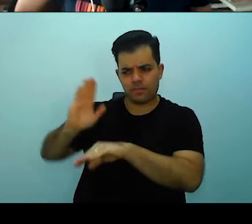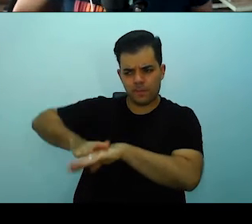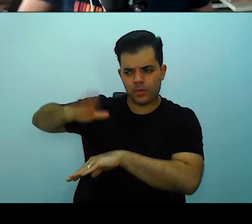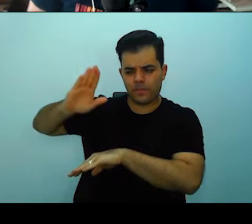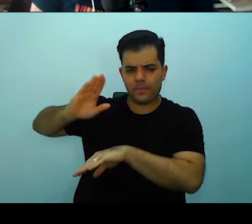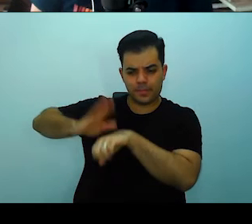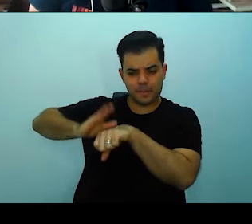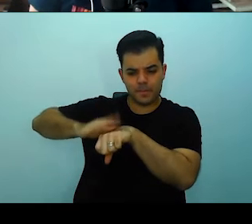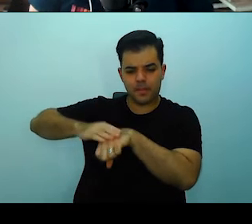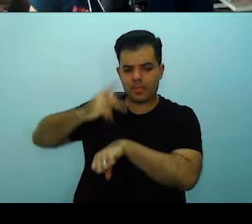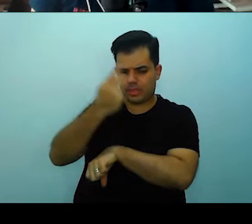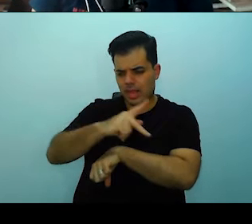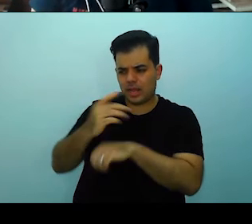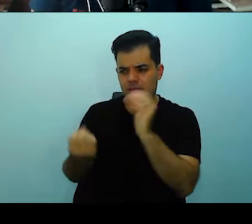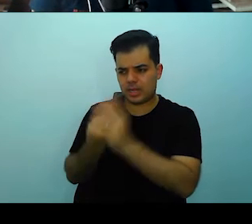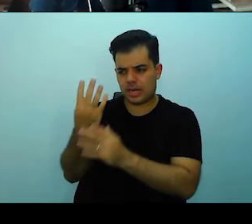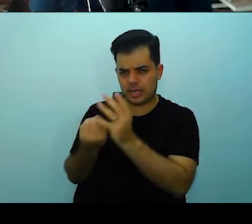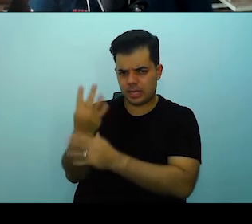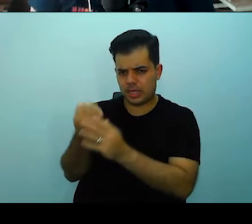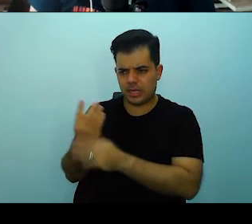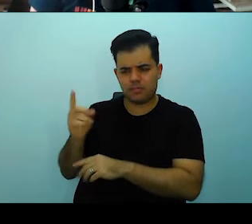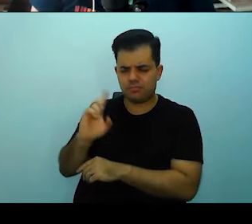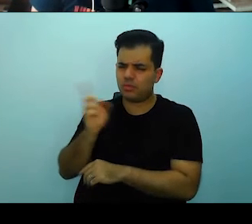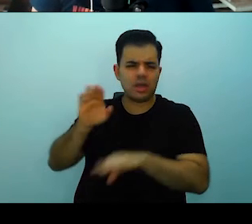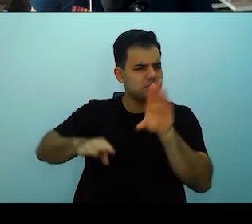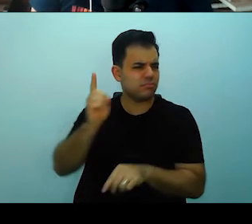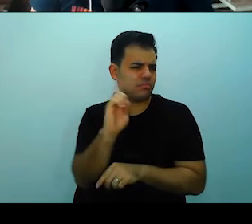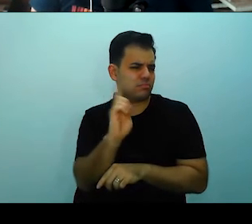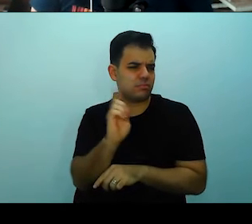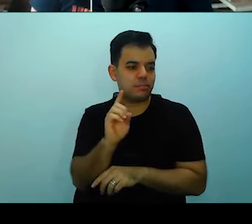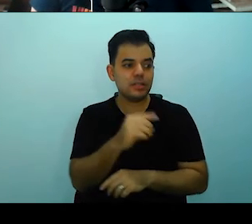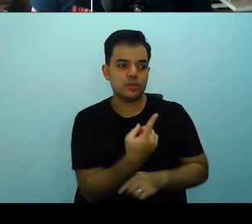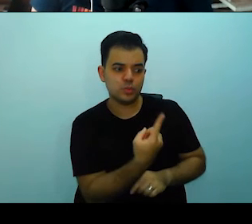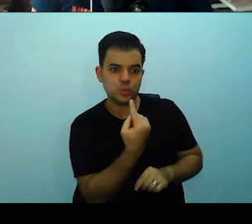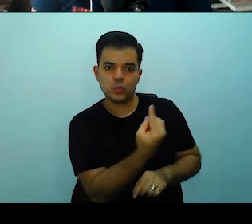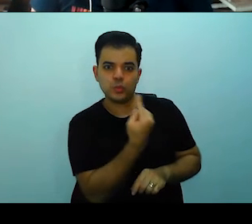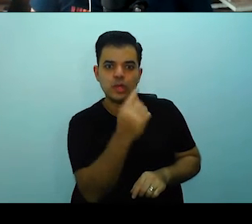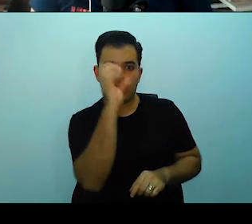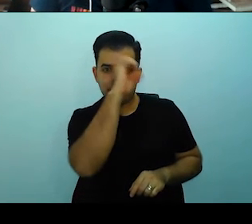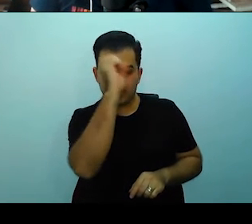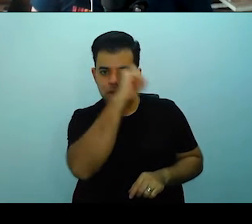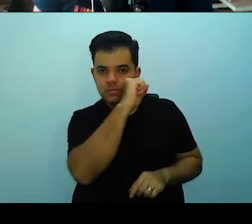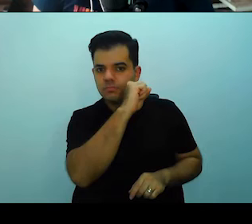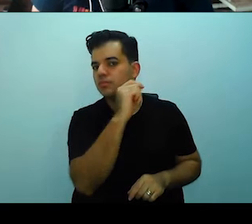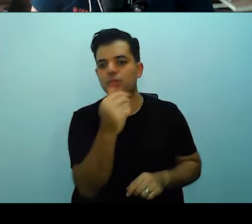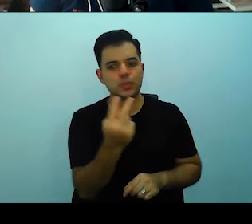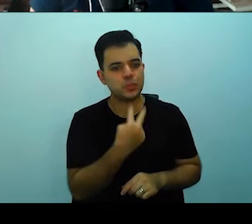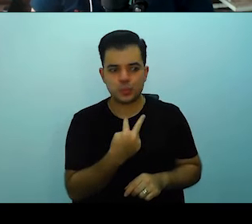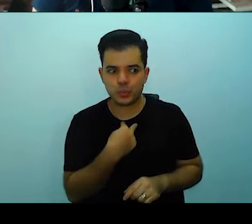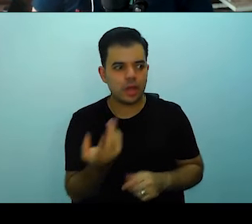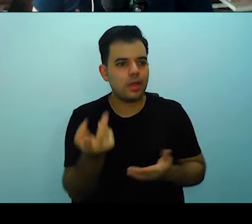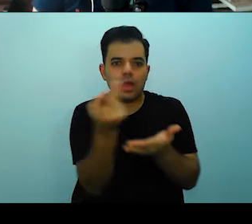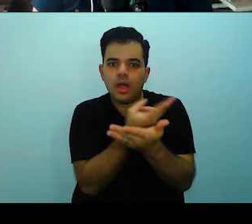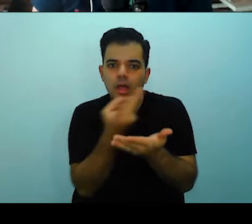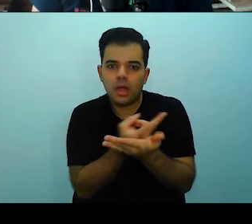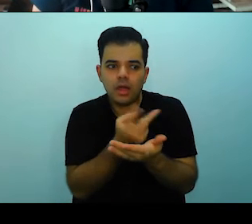ela está aprendendo, a ideia é que ela construa um fluxo. E esse fluxo ele não pode ter erros grossos, sabe?